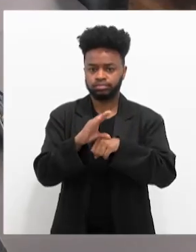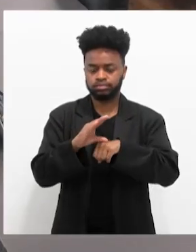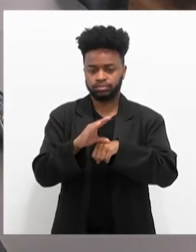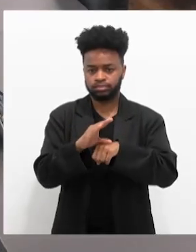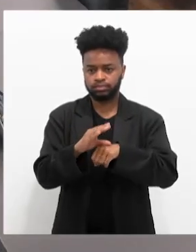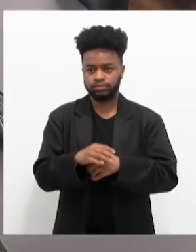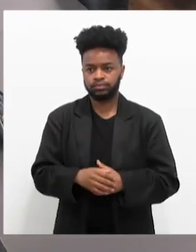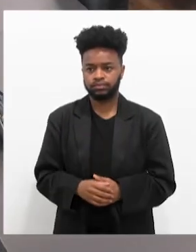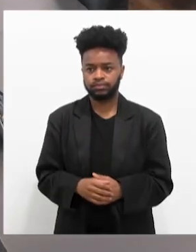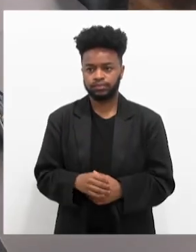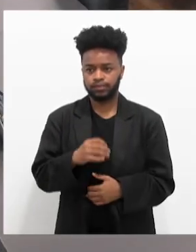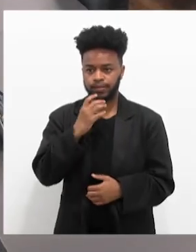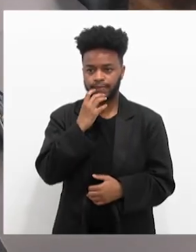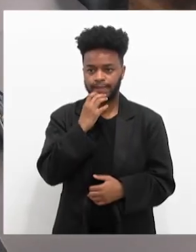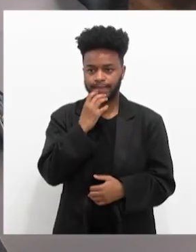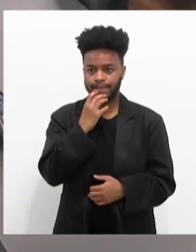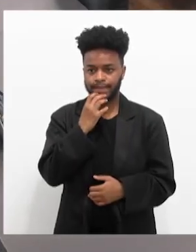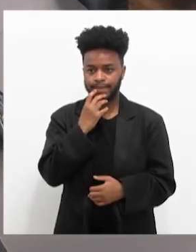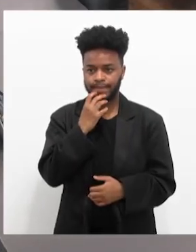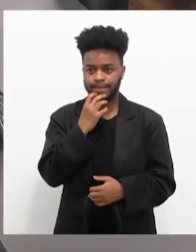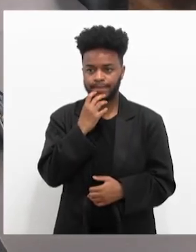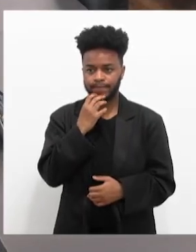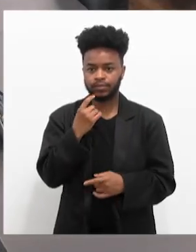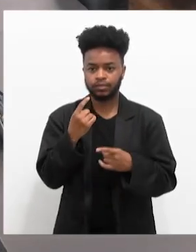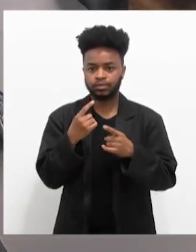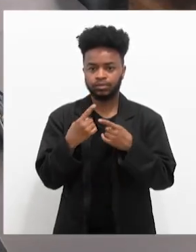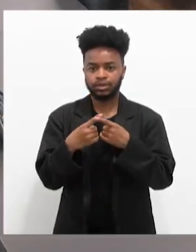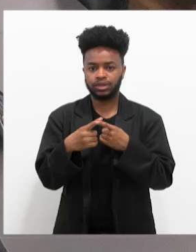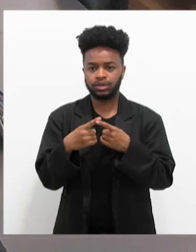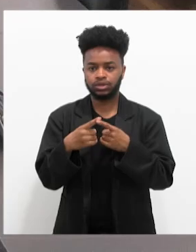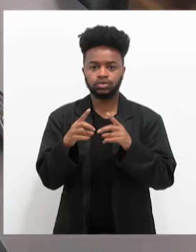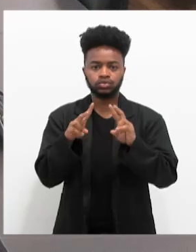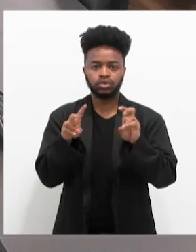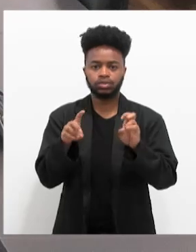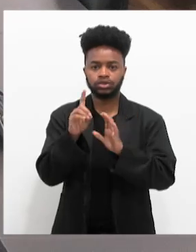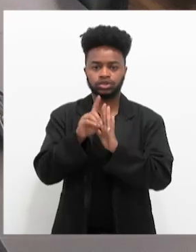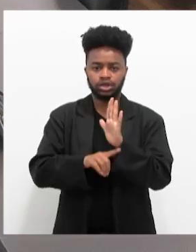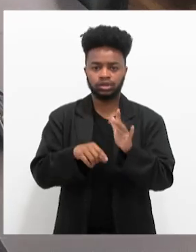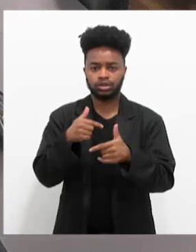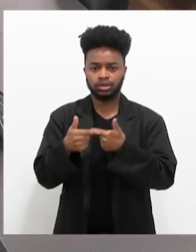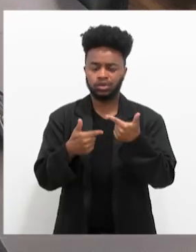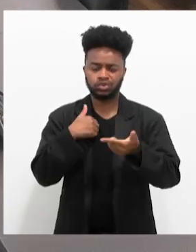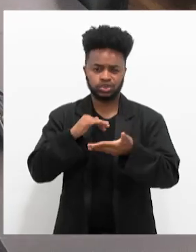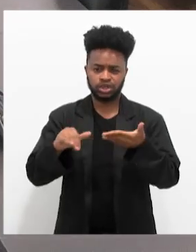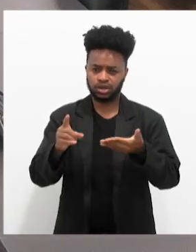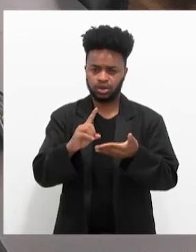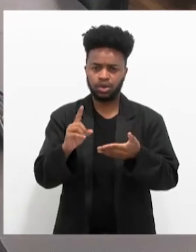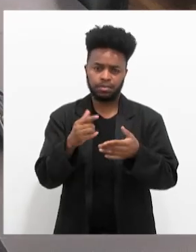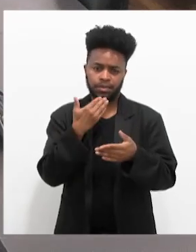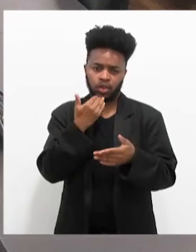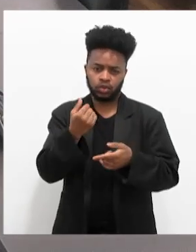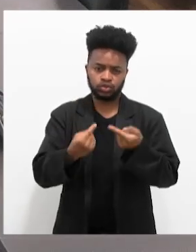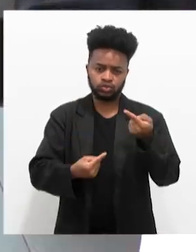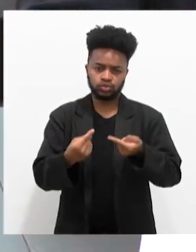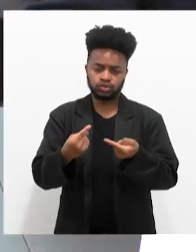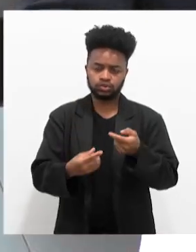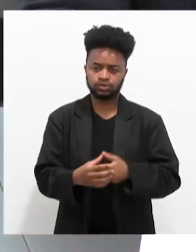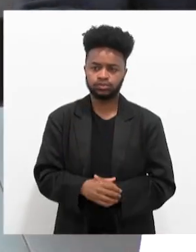constitucionalidade. direito Respeito ao subjetivo de cunho direito trabalhista. trabalhista. Na verdade, eu acho que a é. gente pode até enfrentar, não vou tirar de pauta, não, acho que a gente pode até enfrentar. É direito